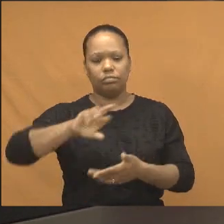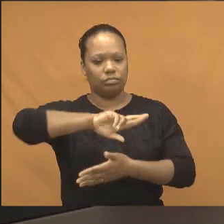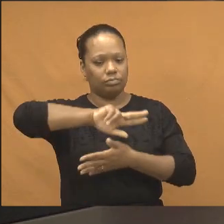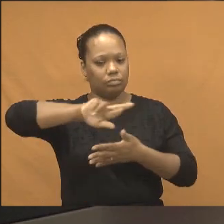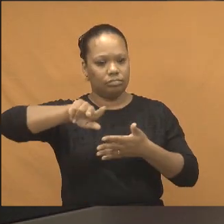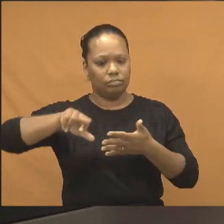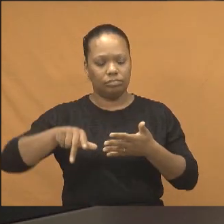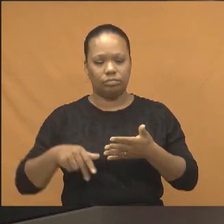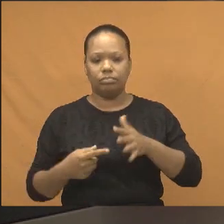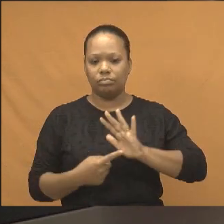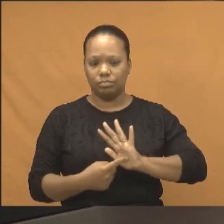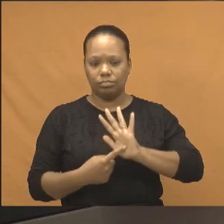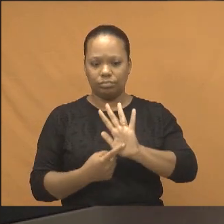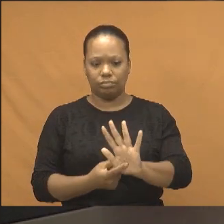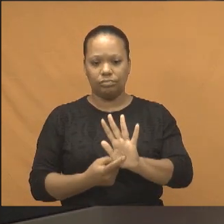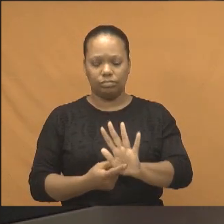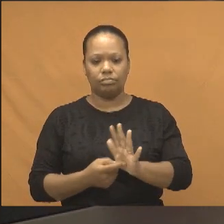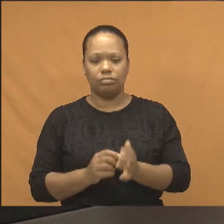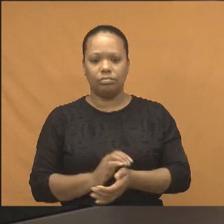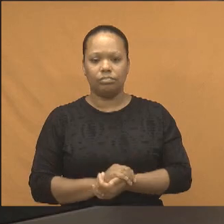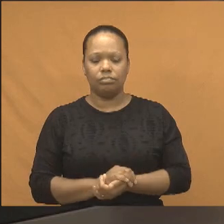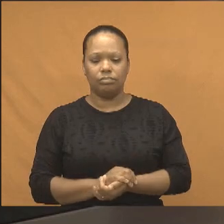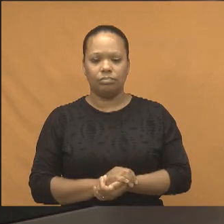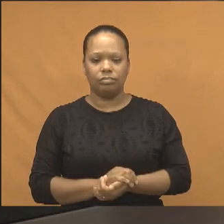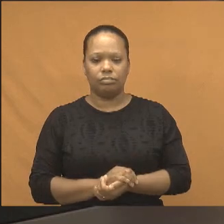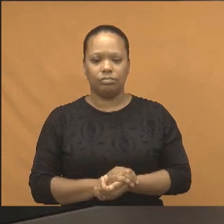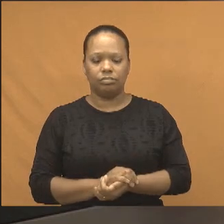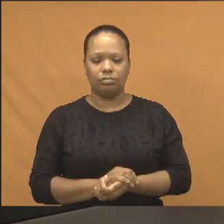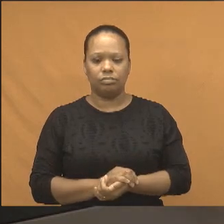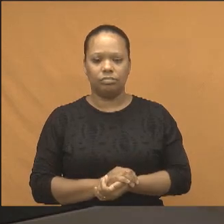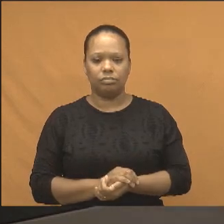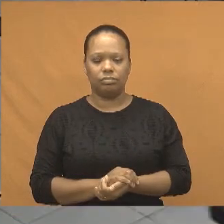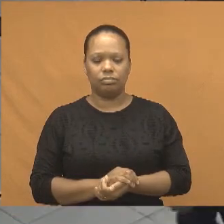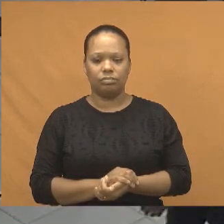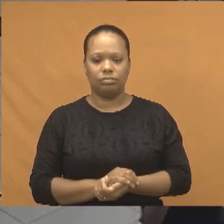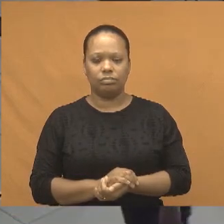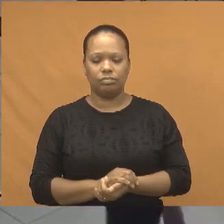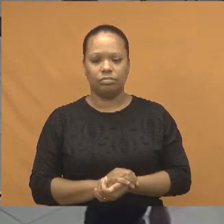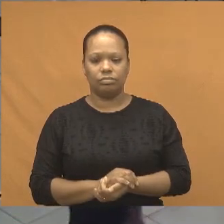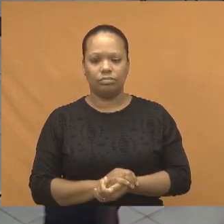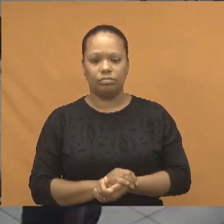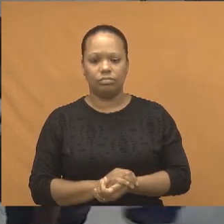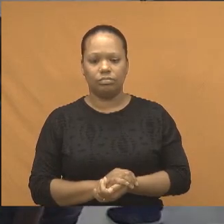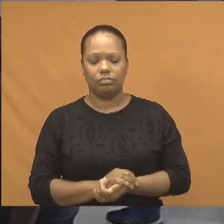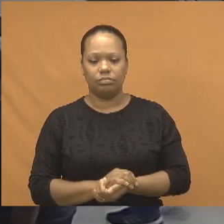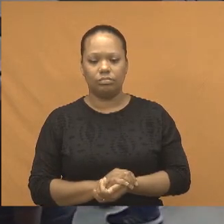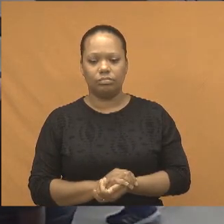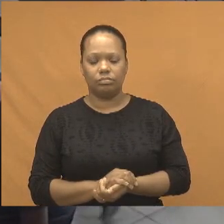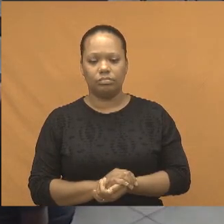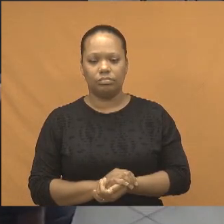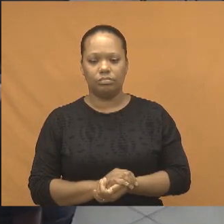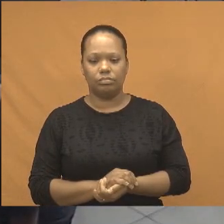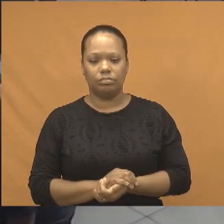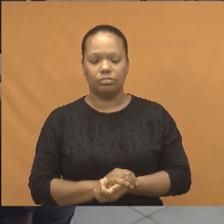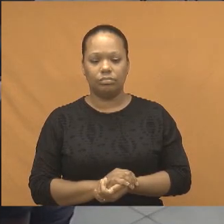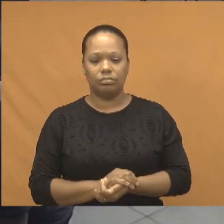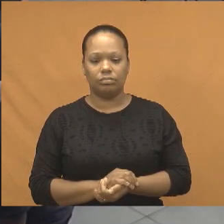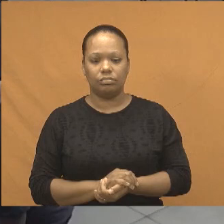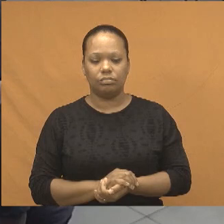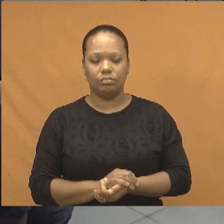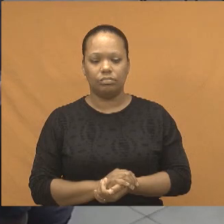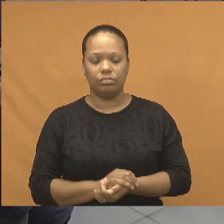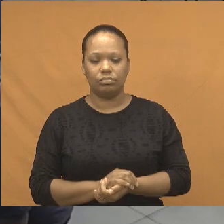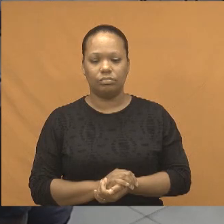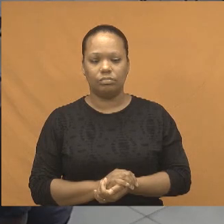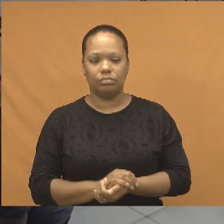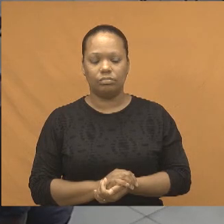casos aqui que acontecem na nossa cidade. Bom, deixa eu ratificar, porque entrou na minha seara também, que é a